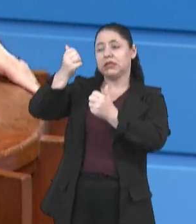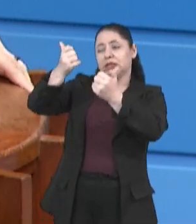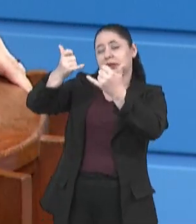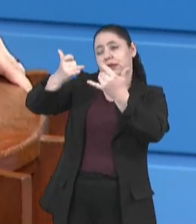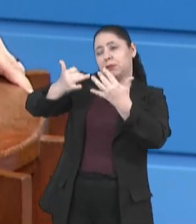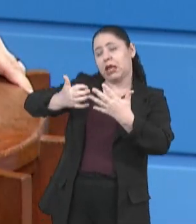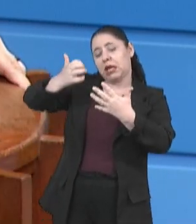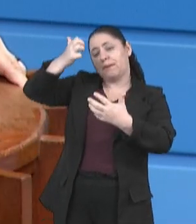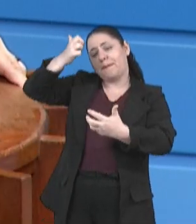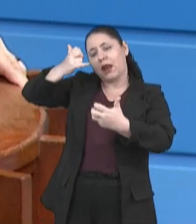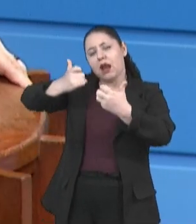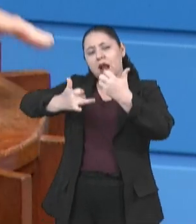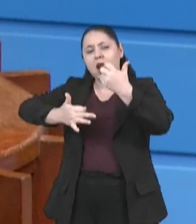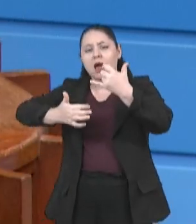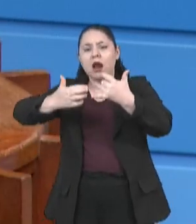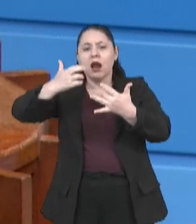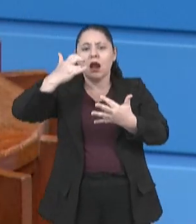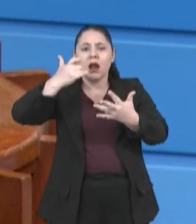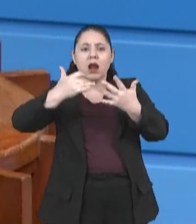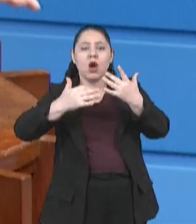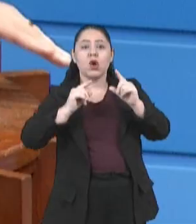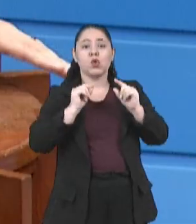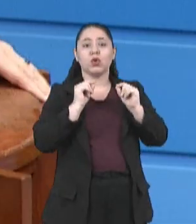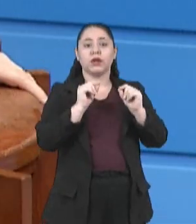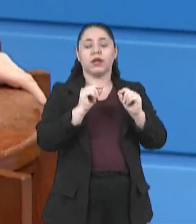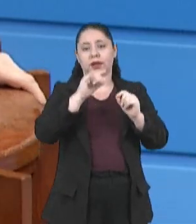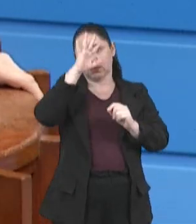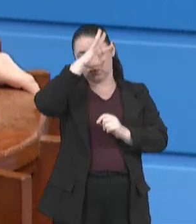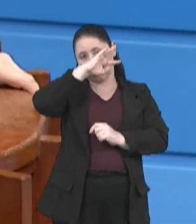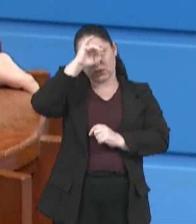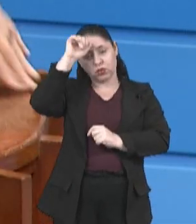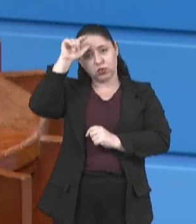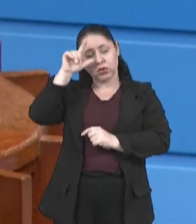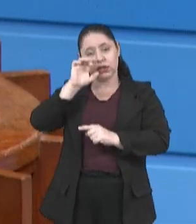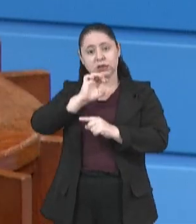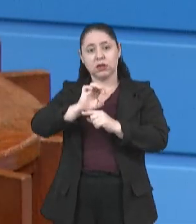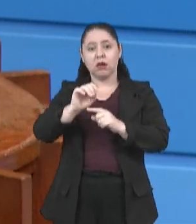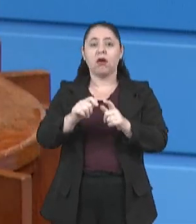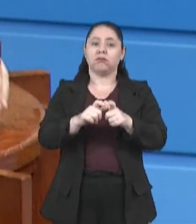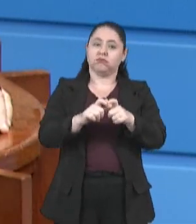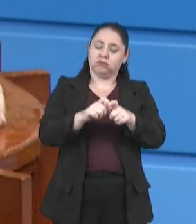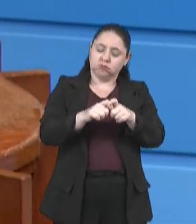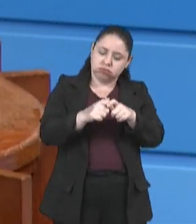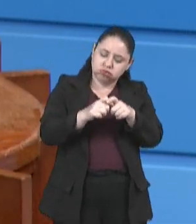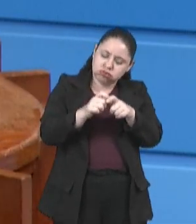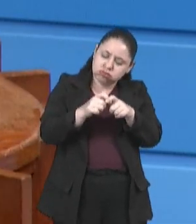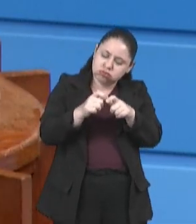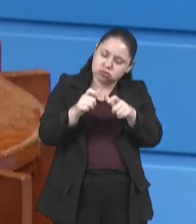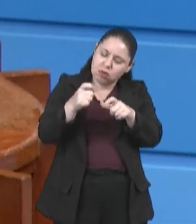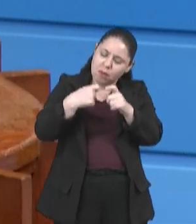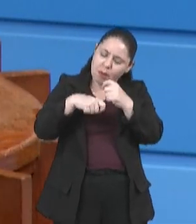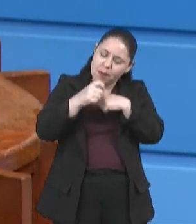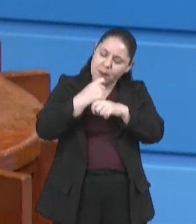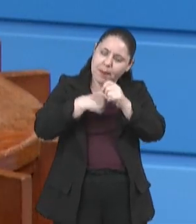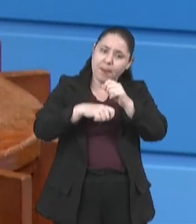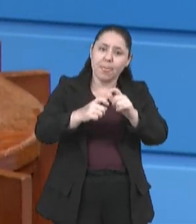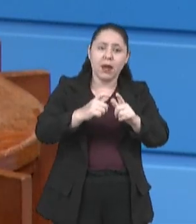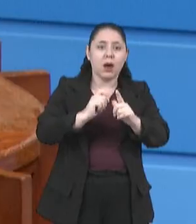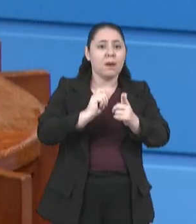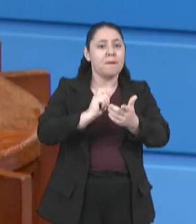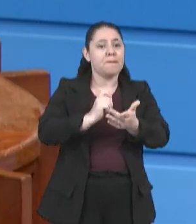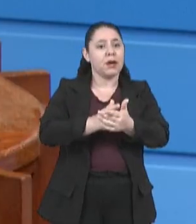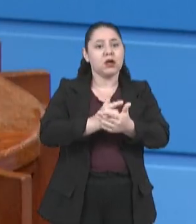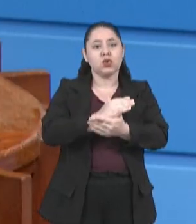ele explanou, Mato Grosso do Sul está crescendo, está com as finanças em